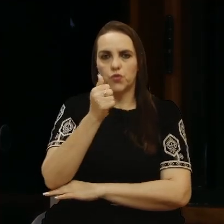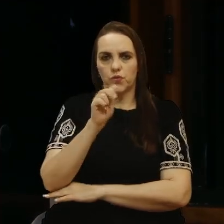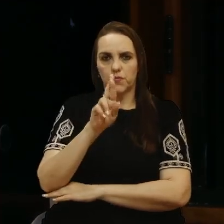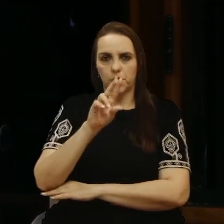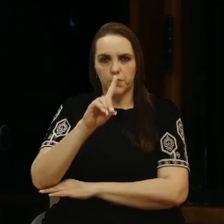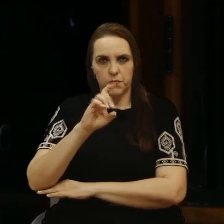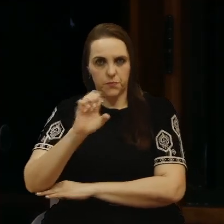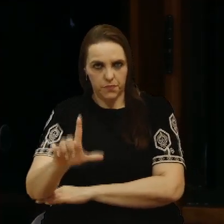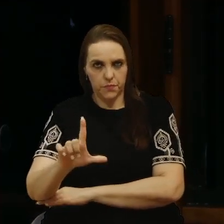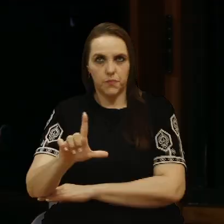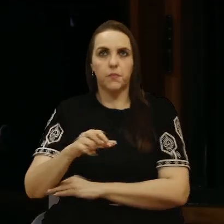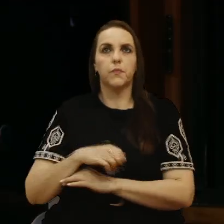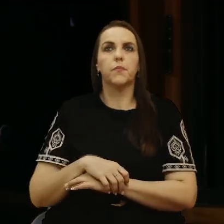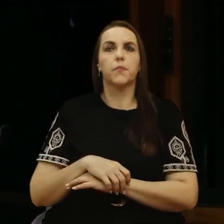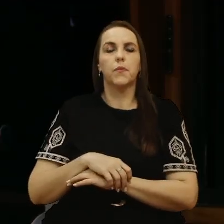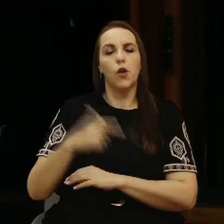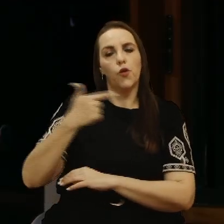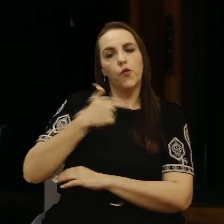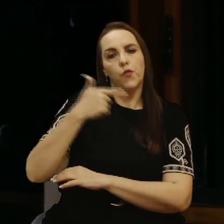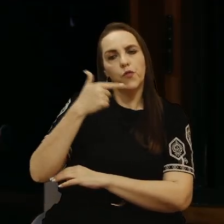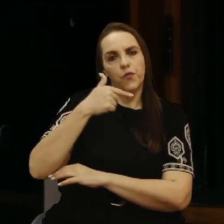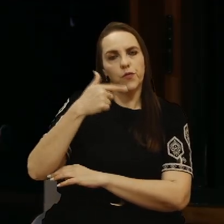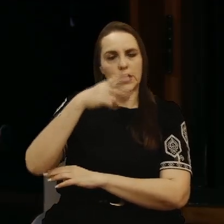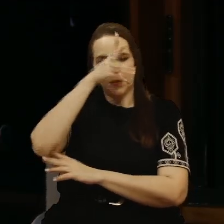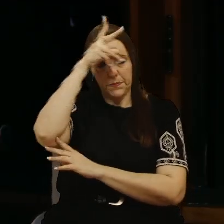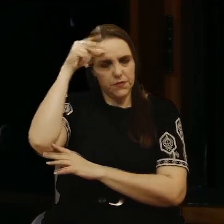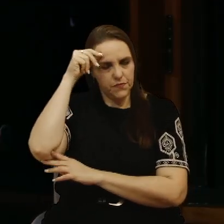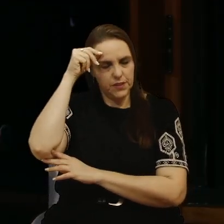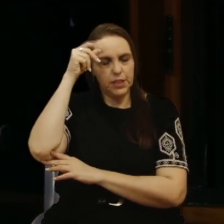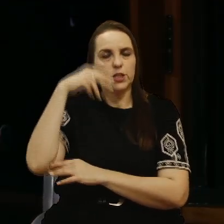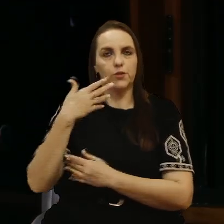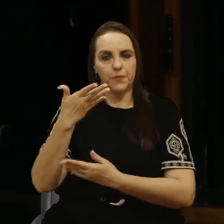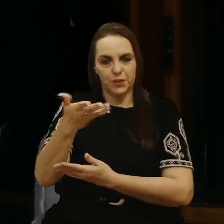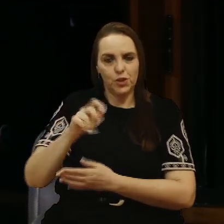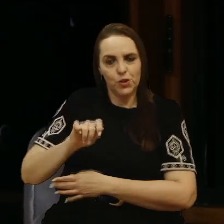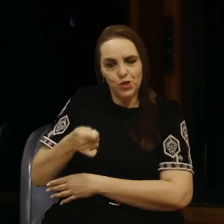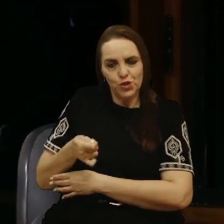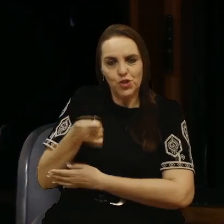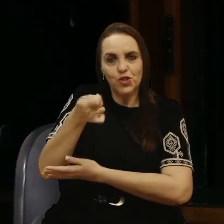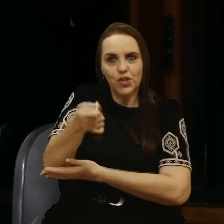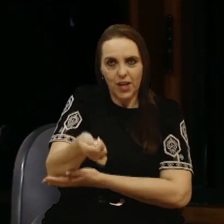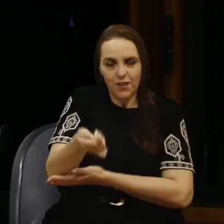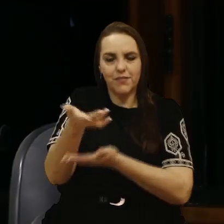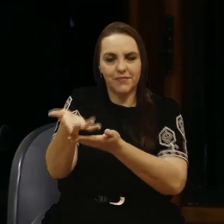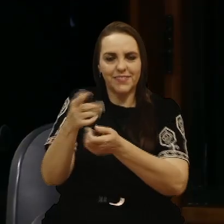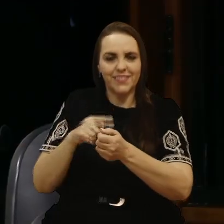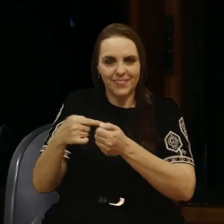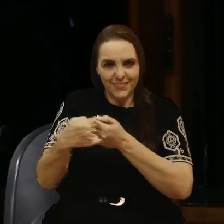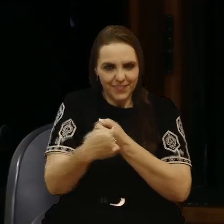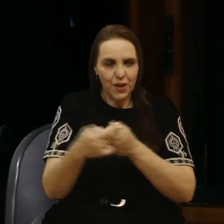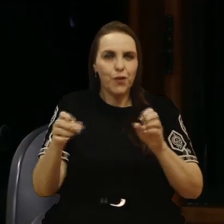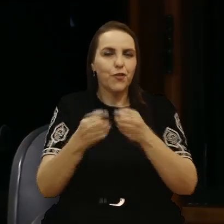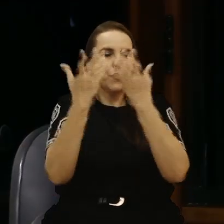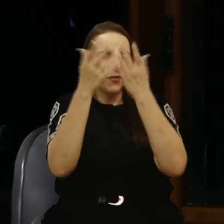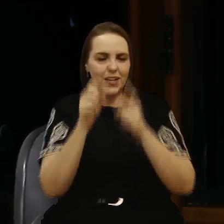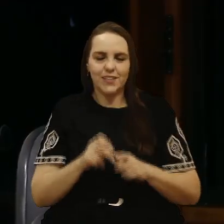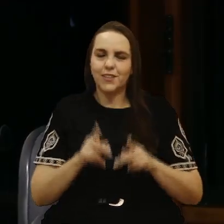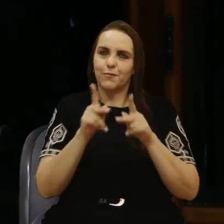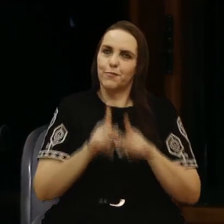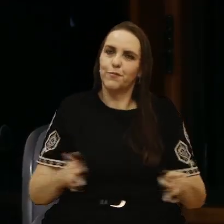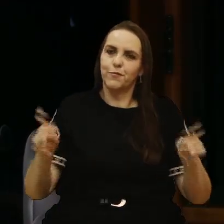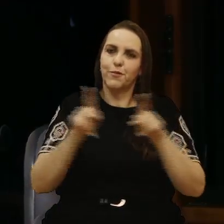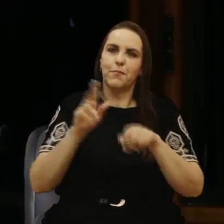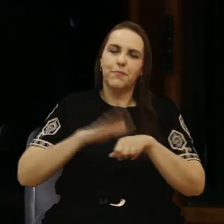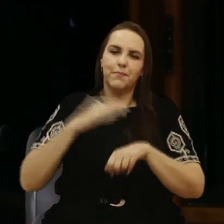com o vice-prefeito entregando a chave da cidade para a corte do Carnaval, a festa popular mais importante do nosso país.